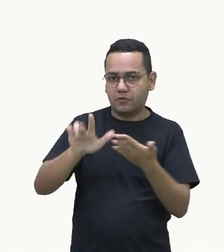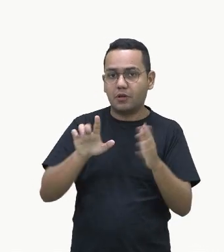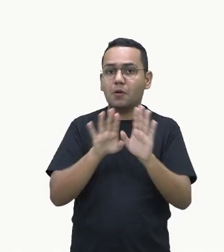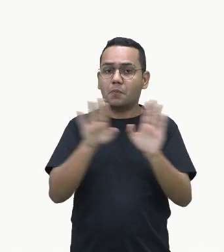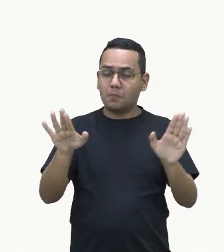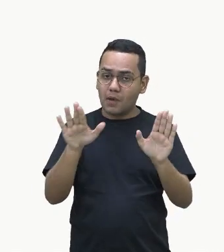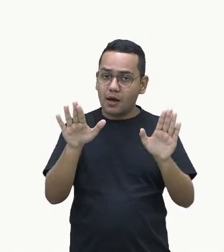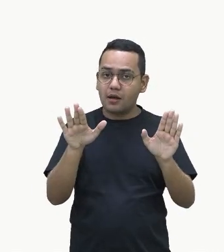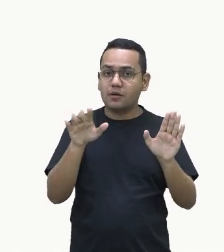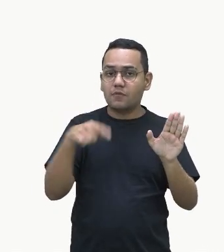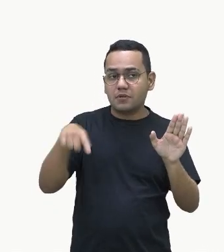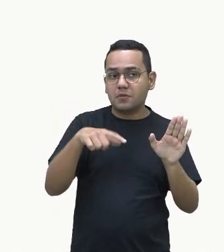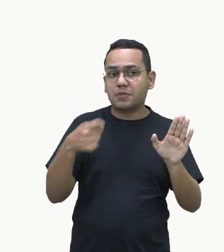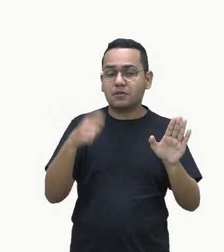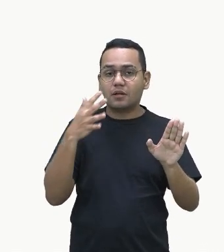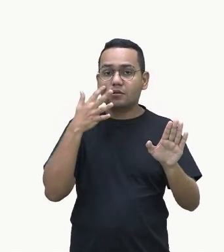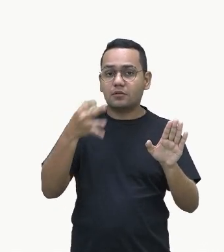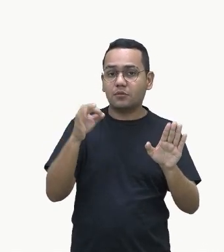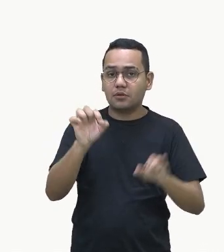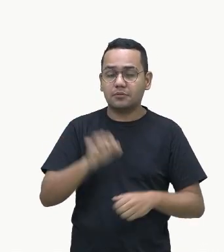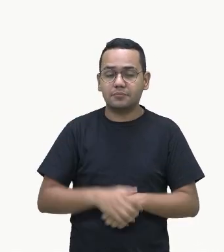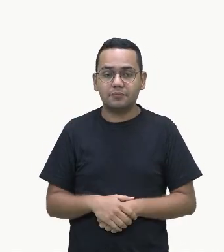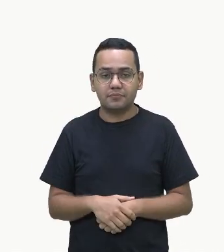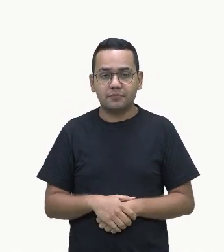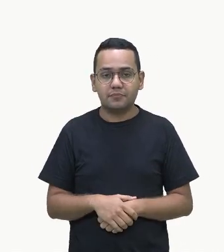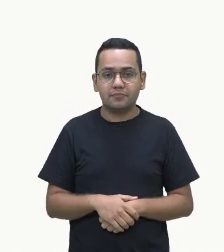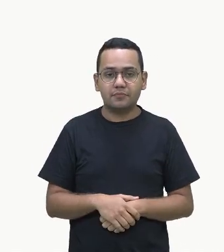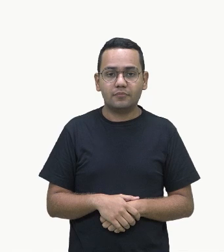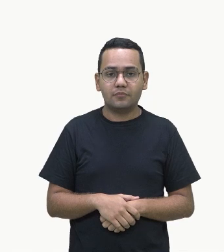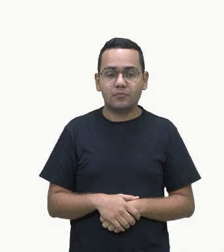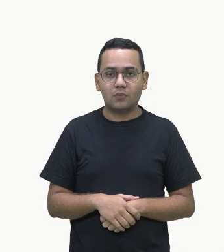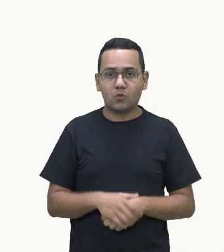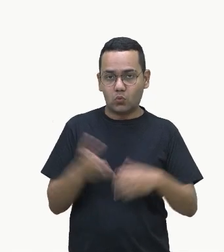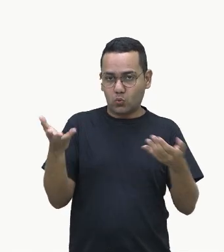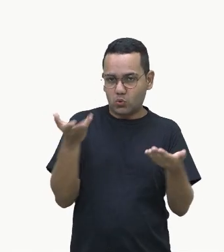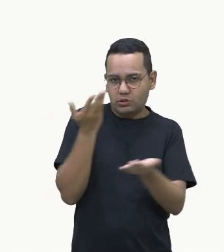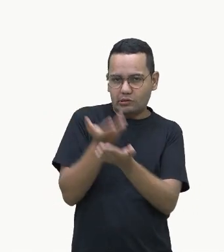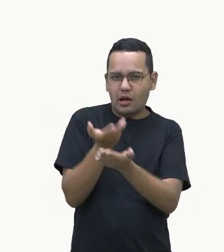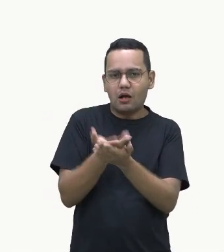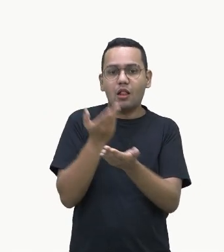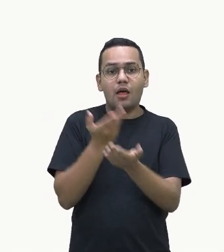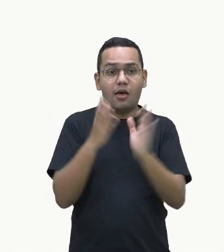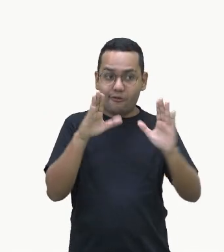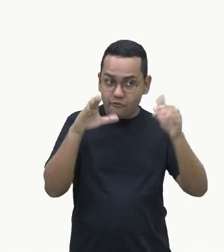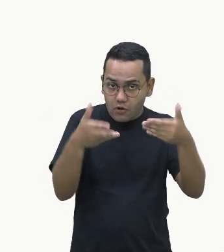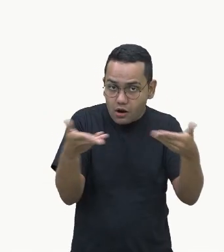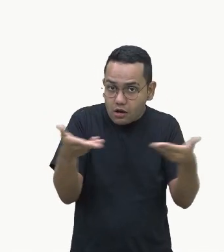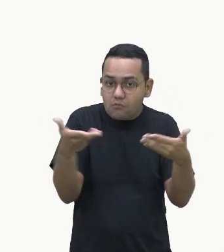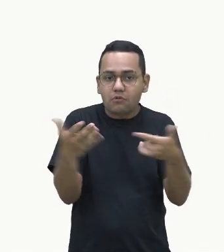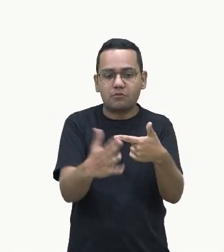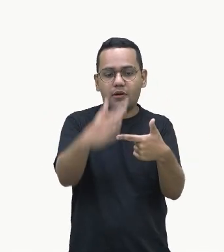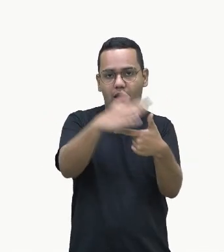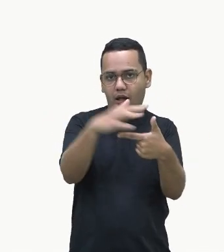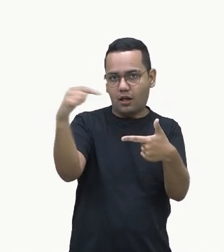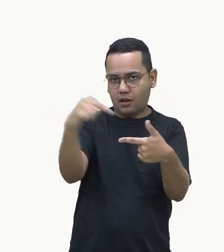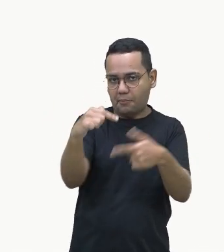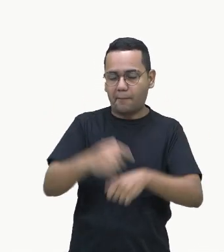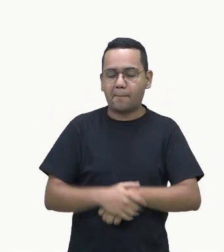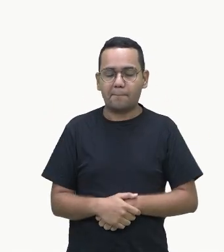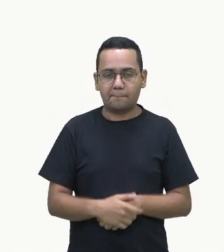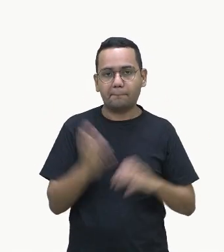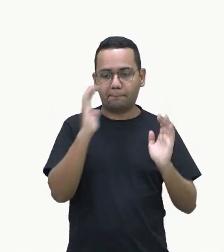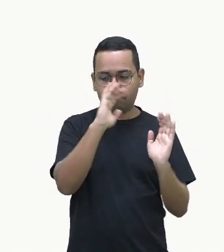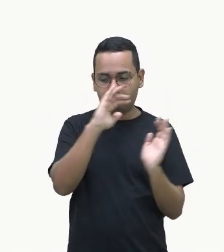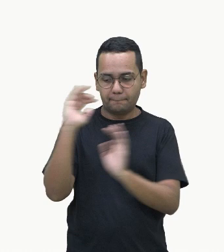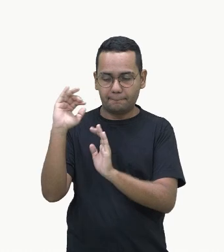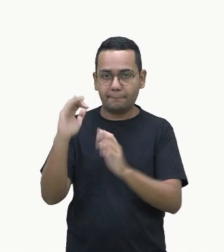não esqueça desse detalhe, que tudo que se passar aqui na nossa aula é dentro do triângulo retângulo. Pois bem, quando um